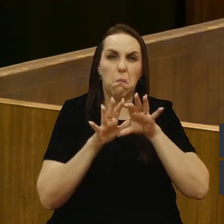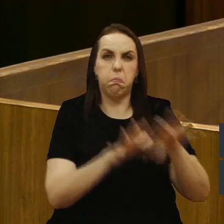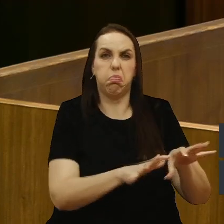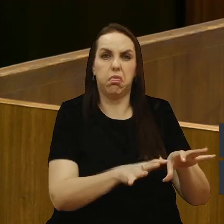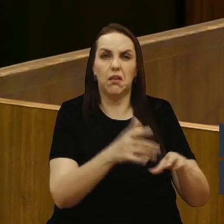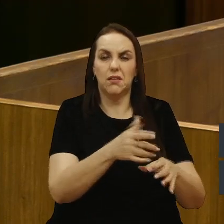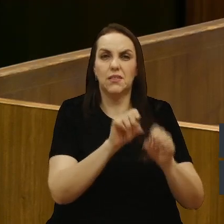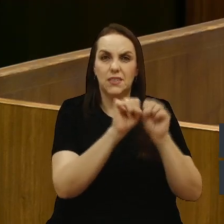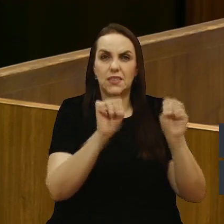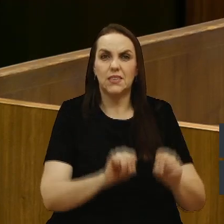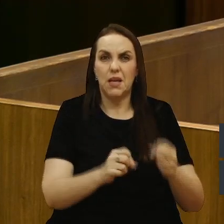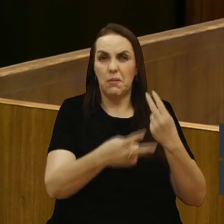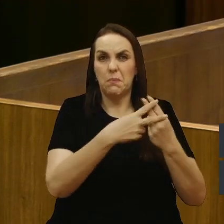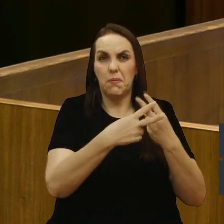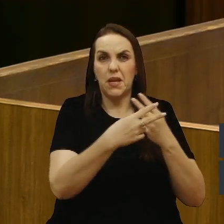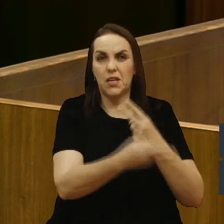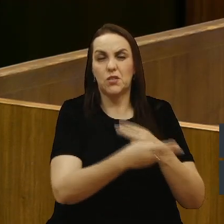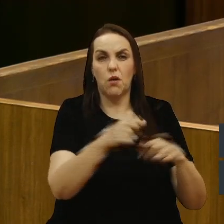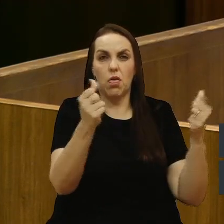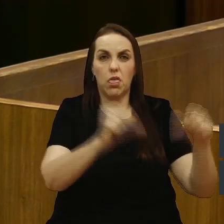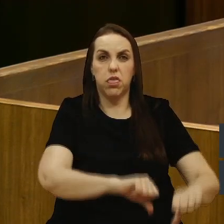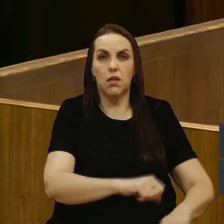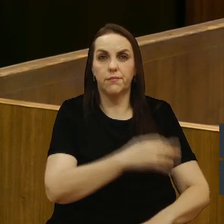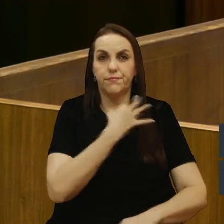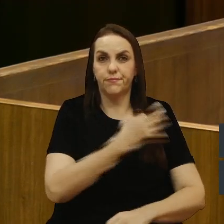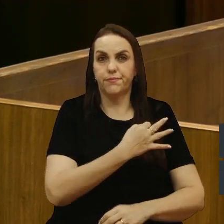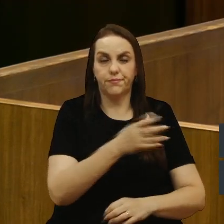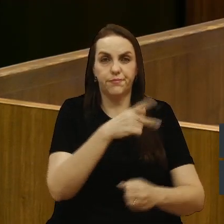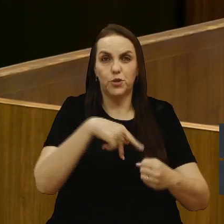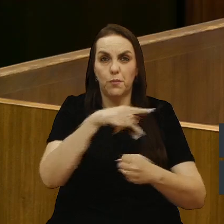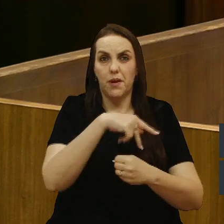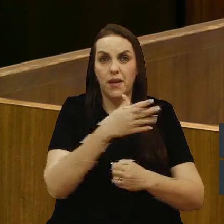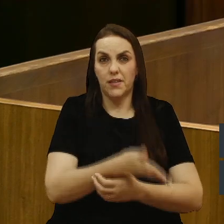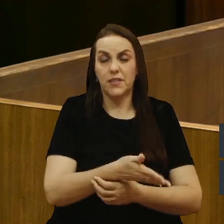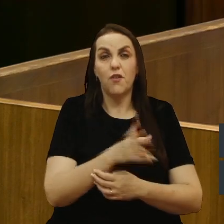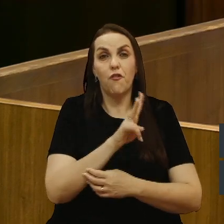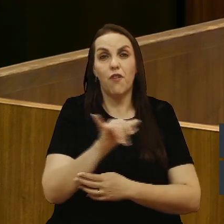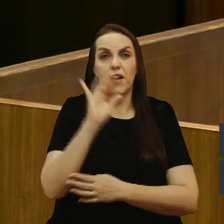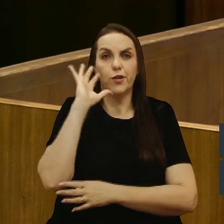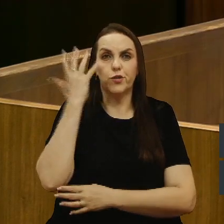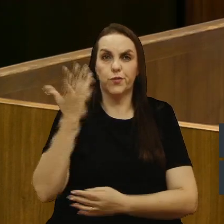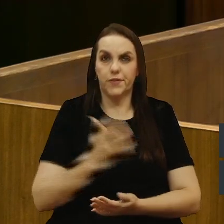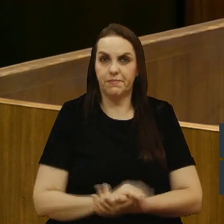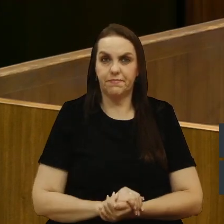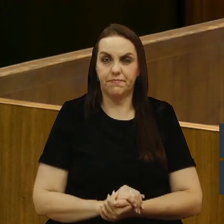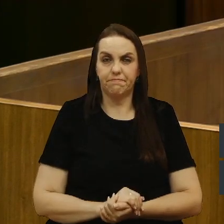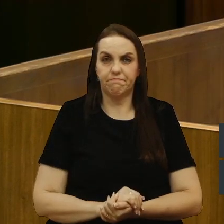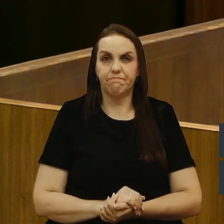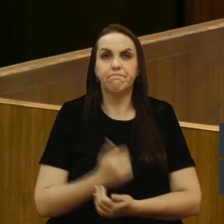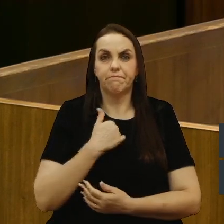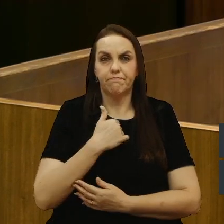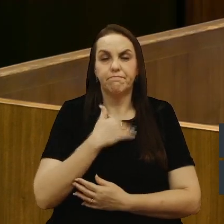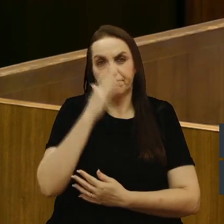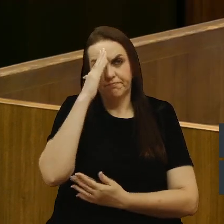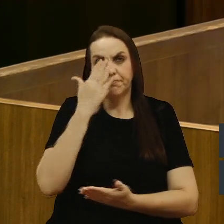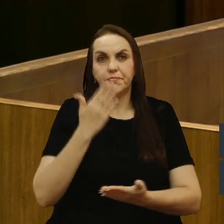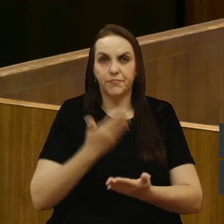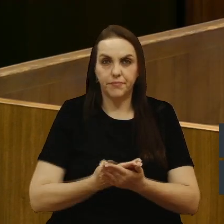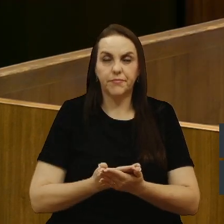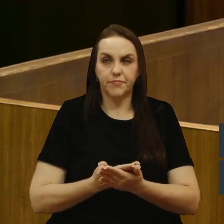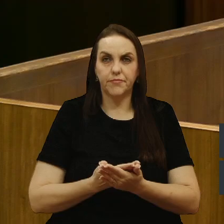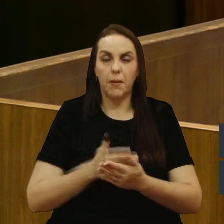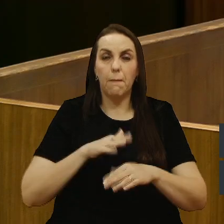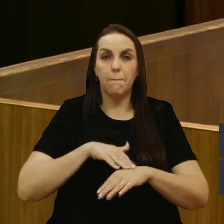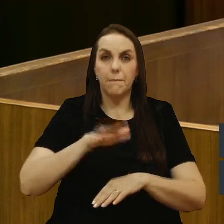num sistema prisional falido do nosso país vai resolver as coisas. Eu acho que muito